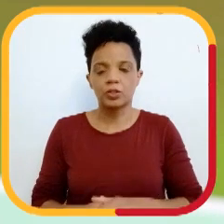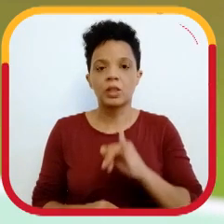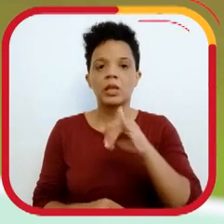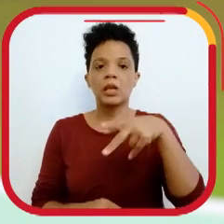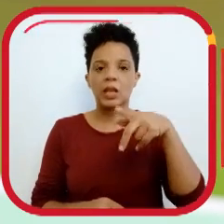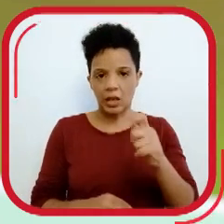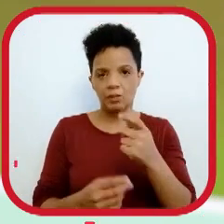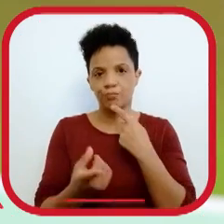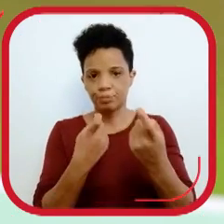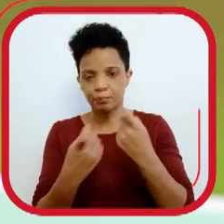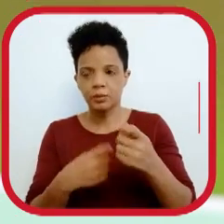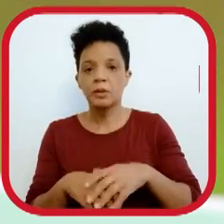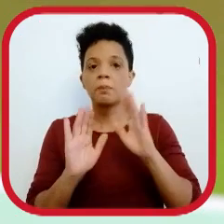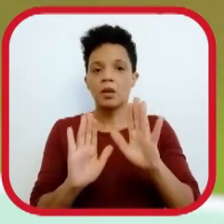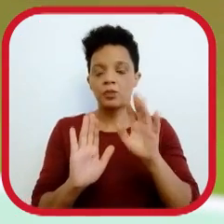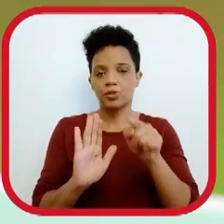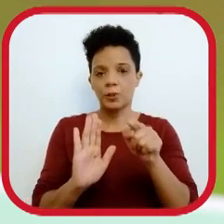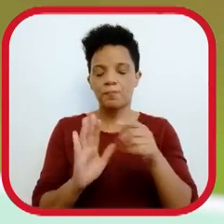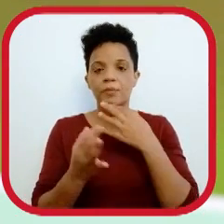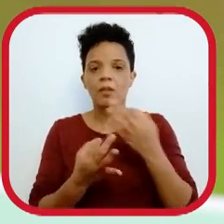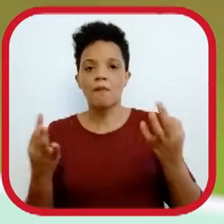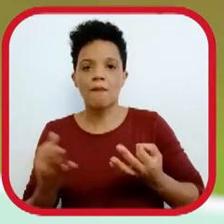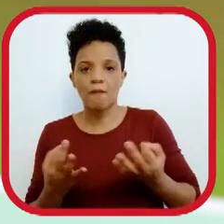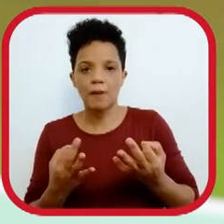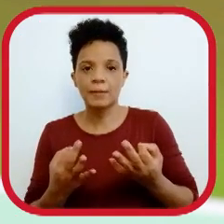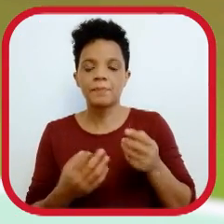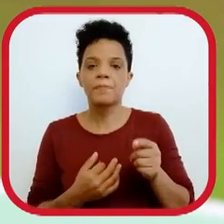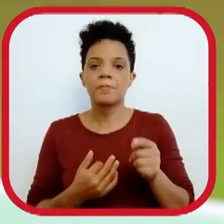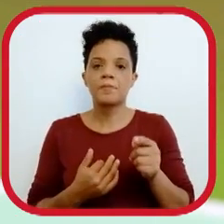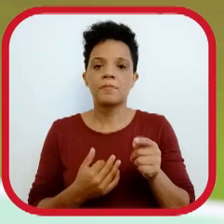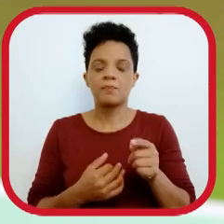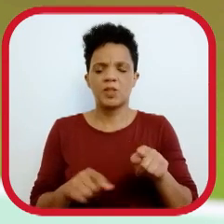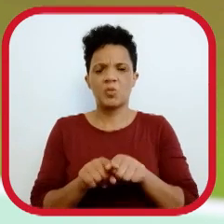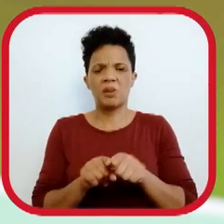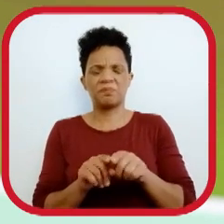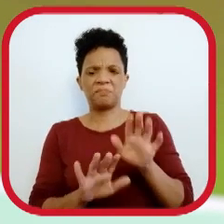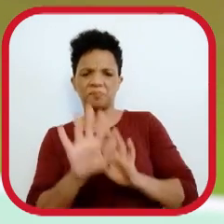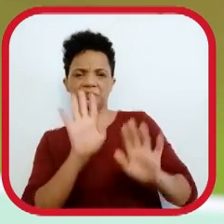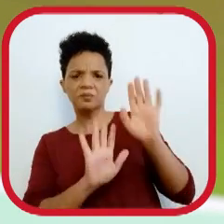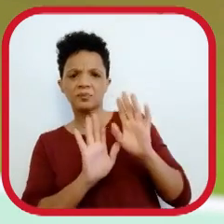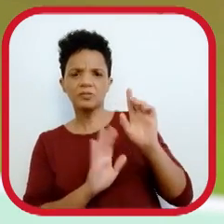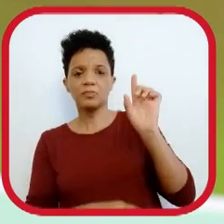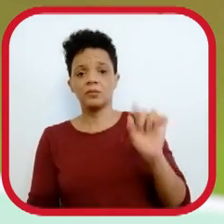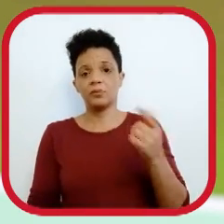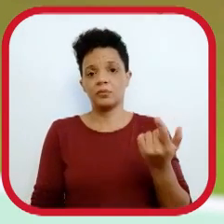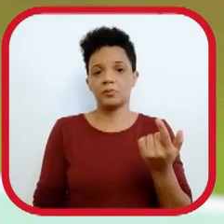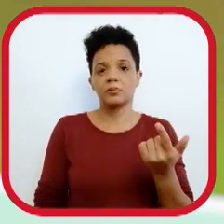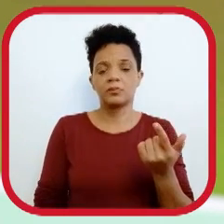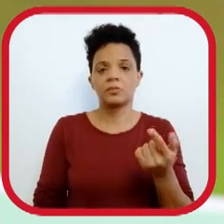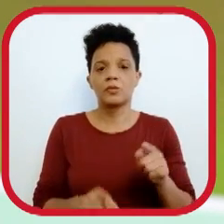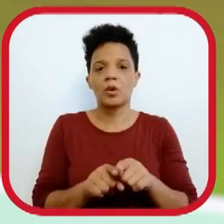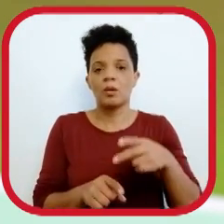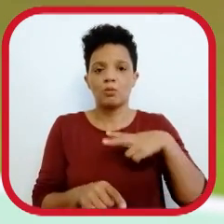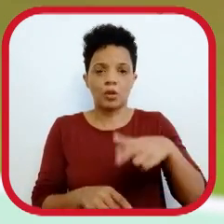capacidades estatísticas do INE. Mas, portanto, há de facto este pudor, que é um pudor também que